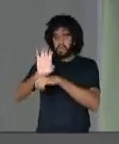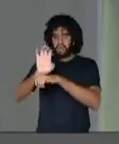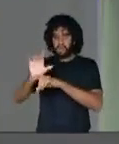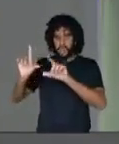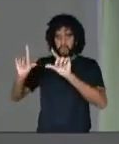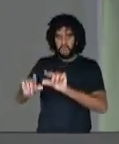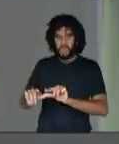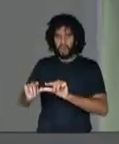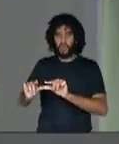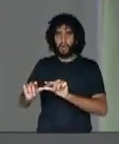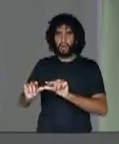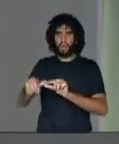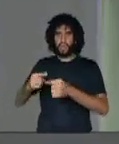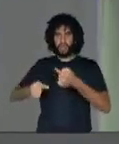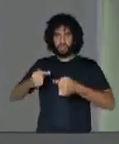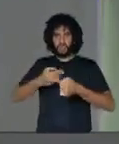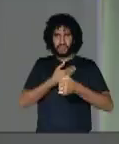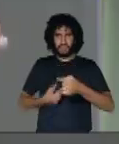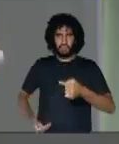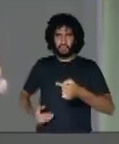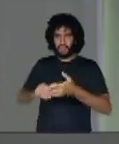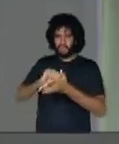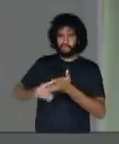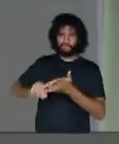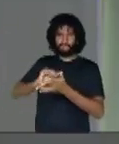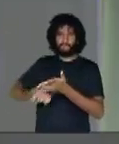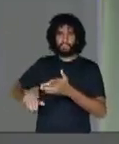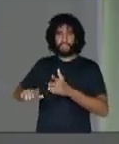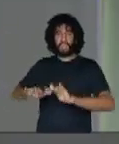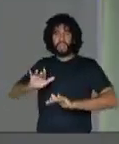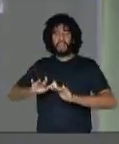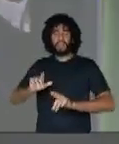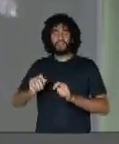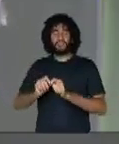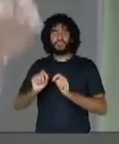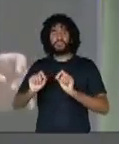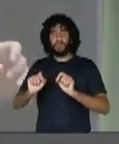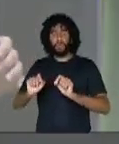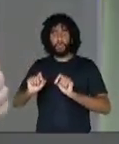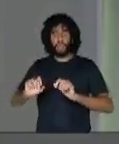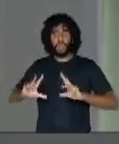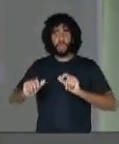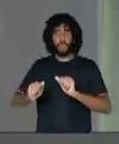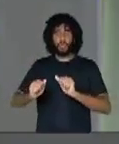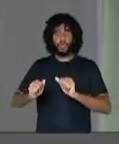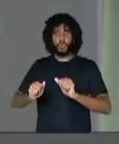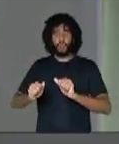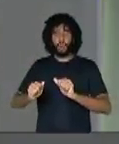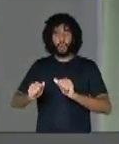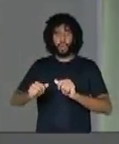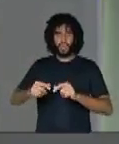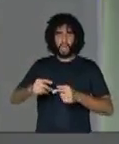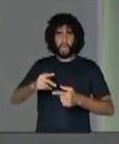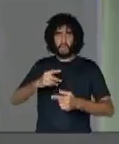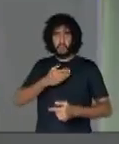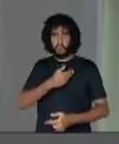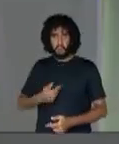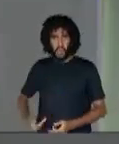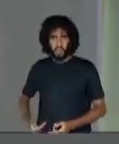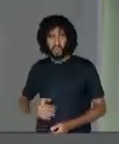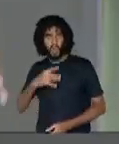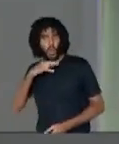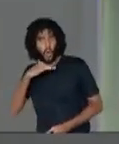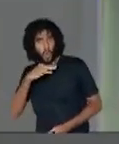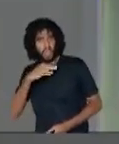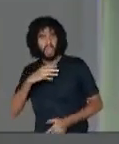desmonta as políticas públicas e que faz com que muitas vezes se veja em tudo que é público algo negativo e em